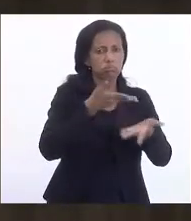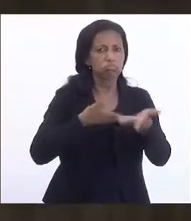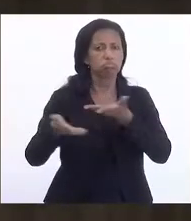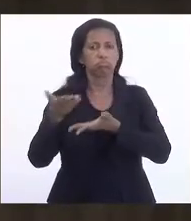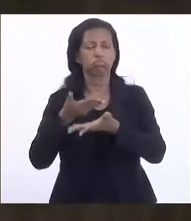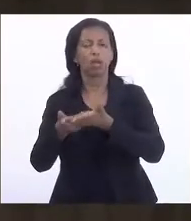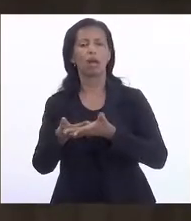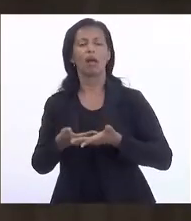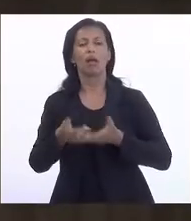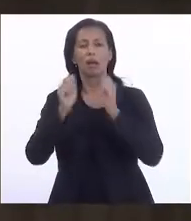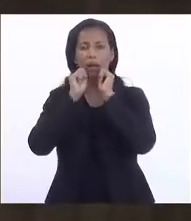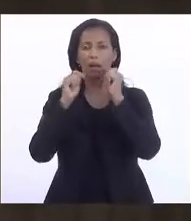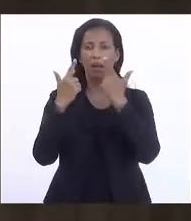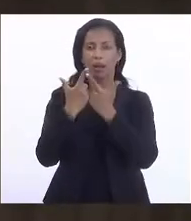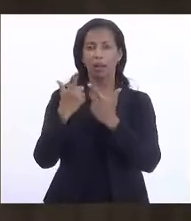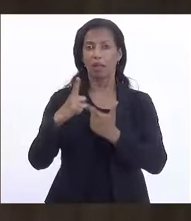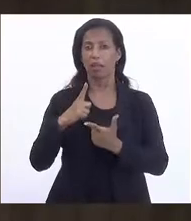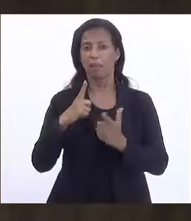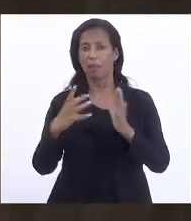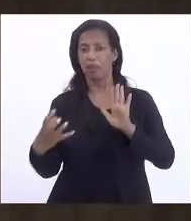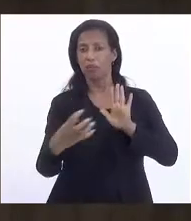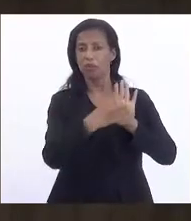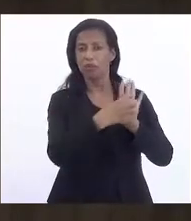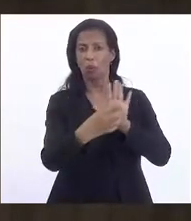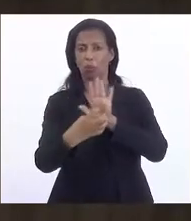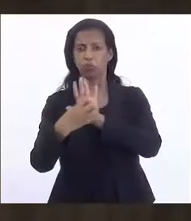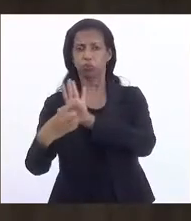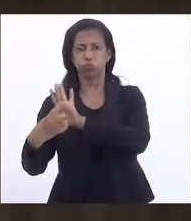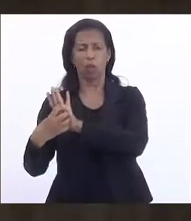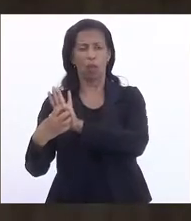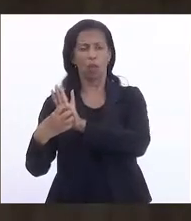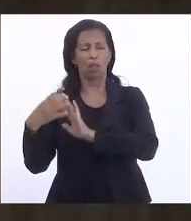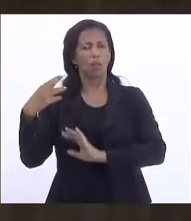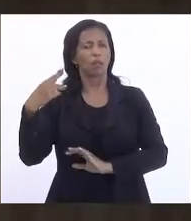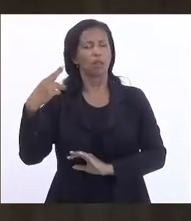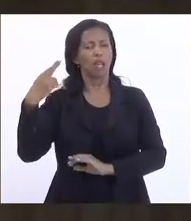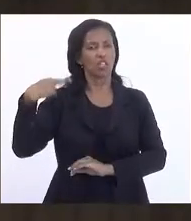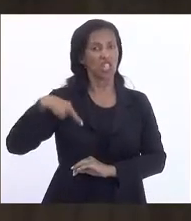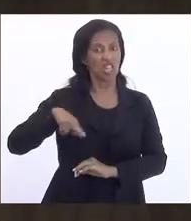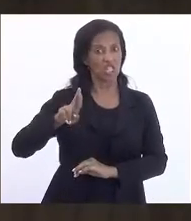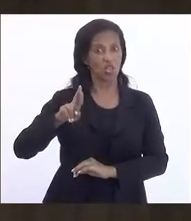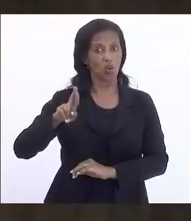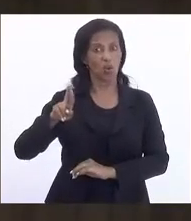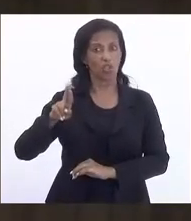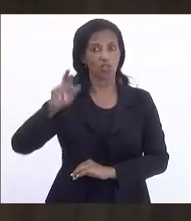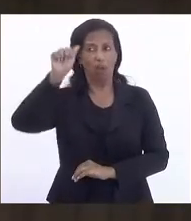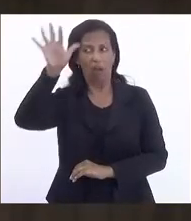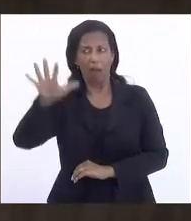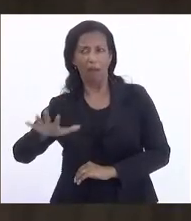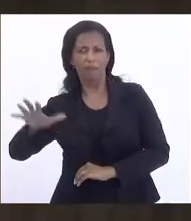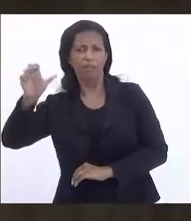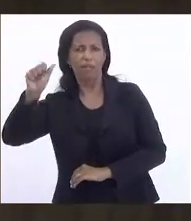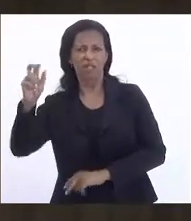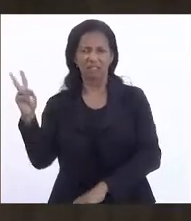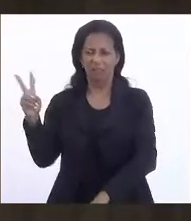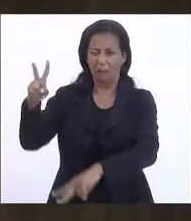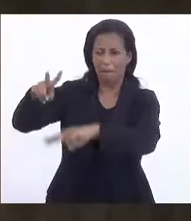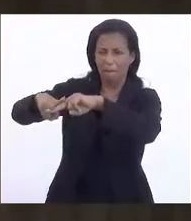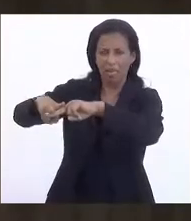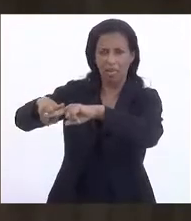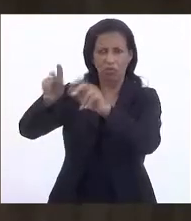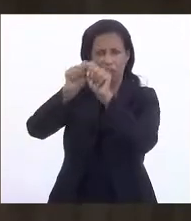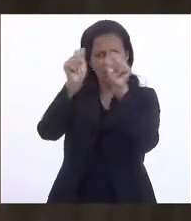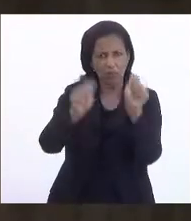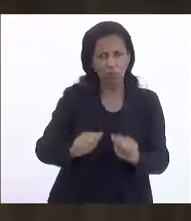decisivamente para que os símbolos sagrados das religiões de matriz africana que estavam apreendidos como se fossem produtos